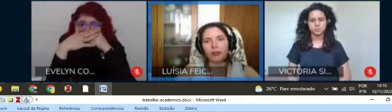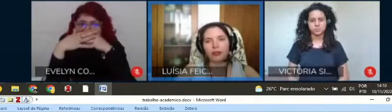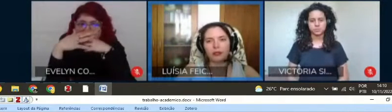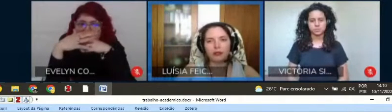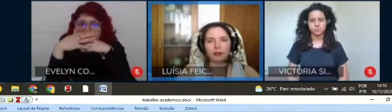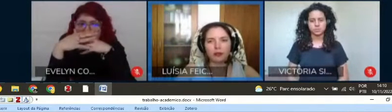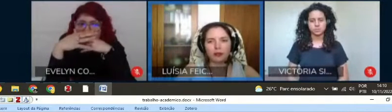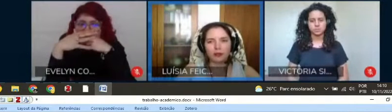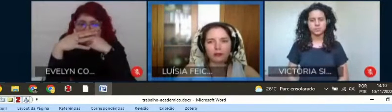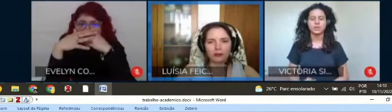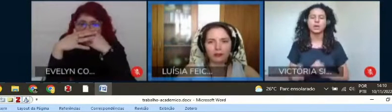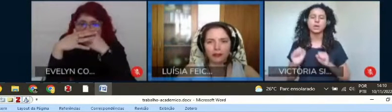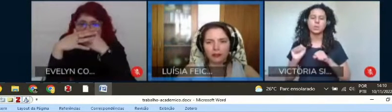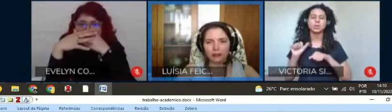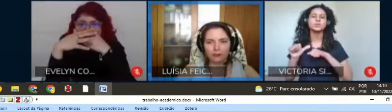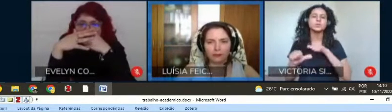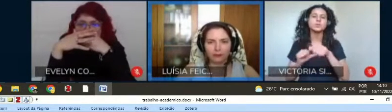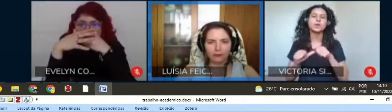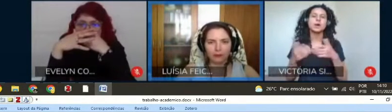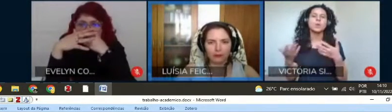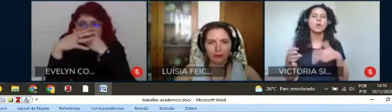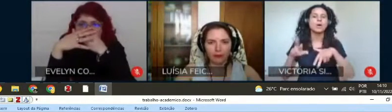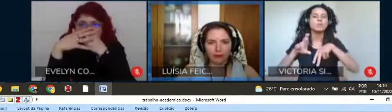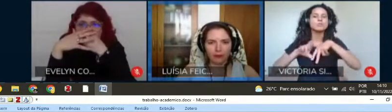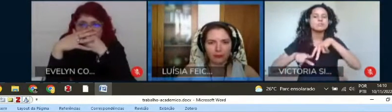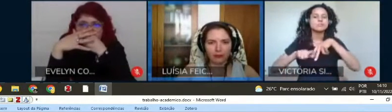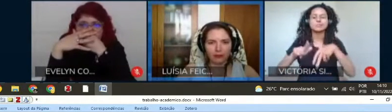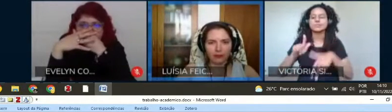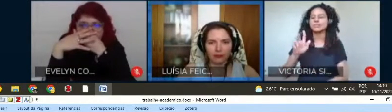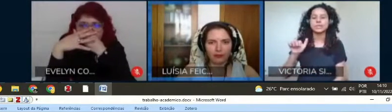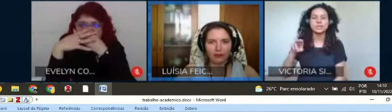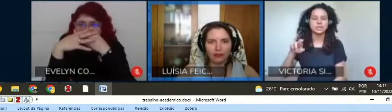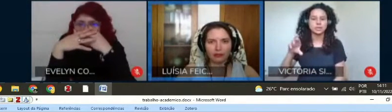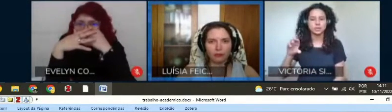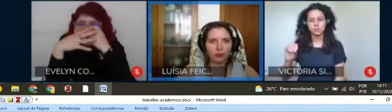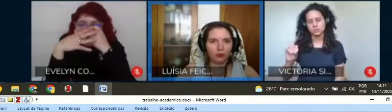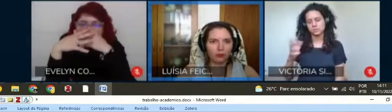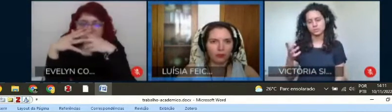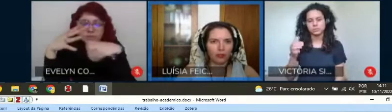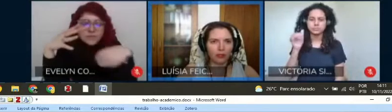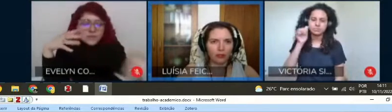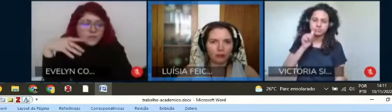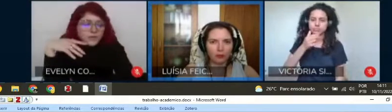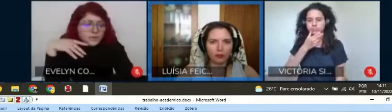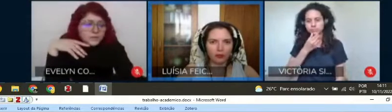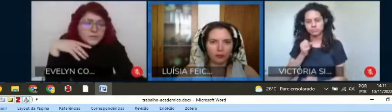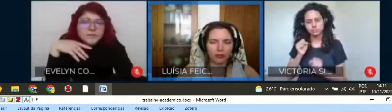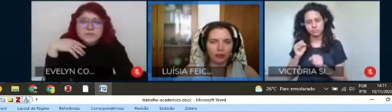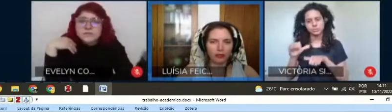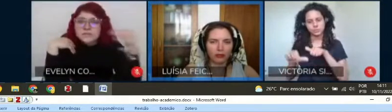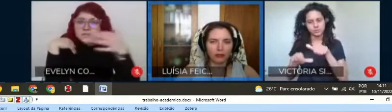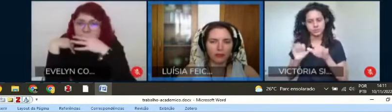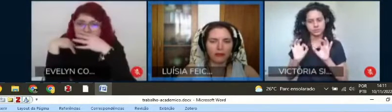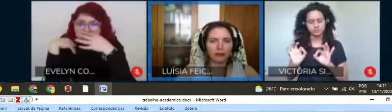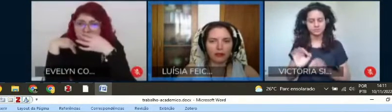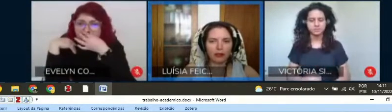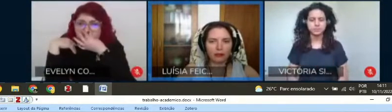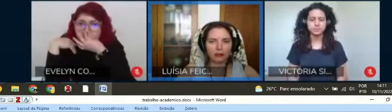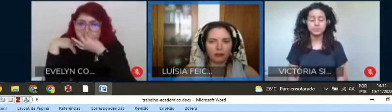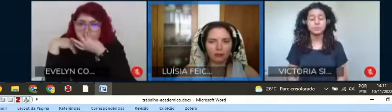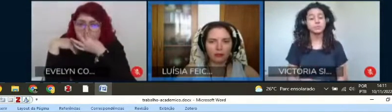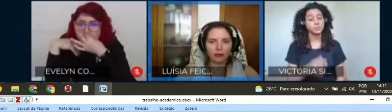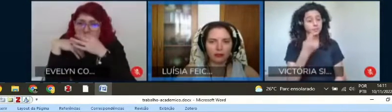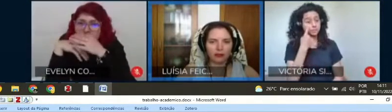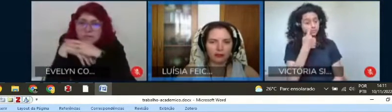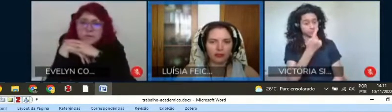você. Então, é assim que vocês podem ver que facilita um pouco esse modelo, porque também se